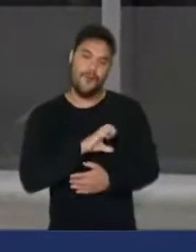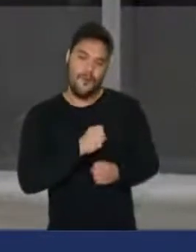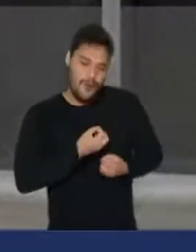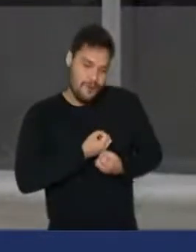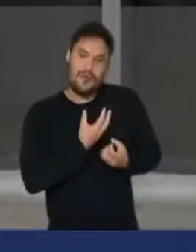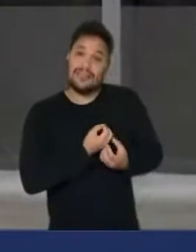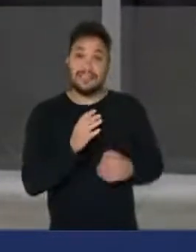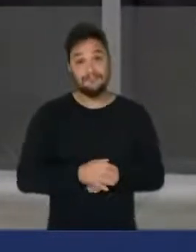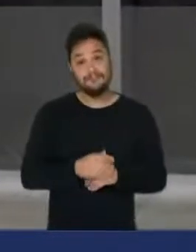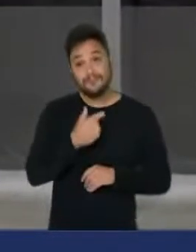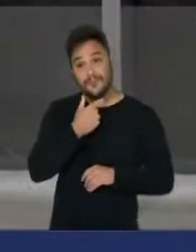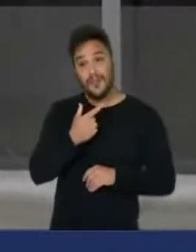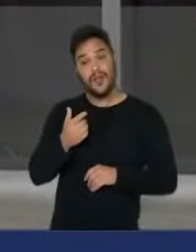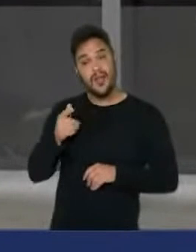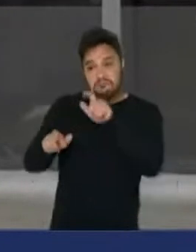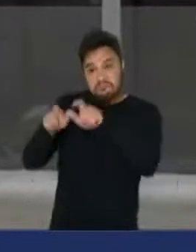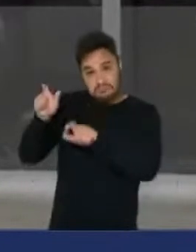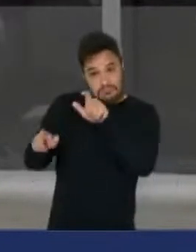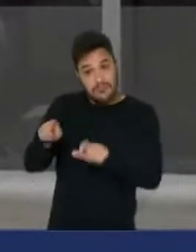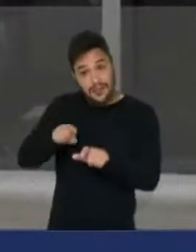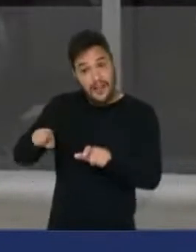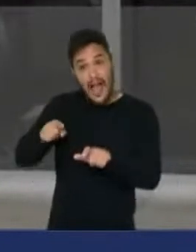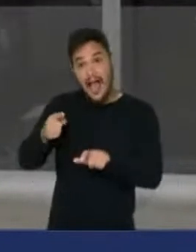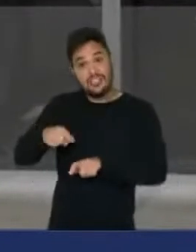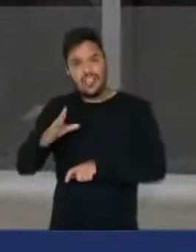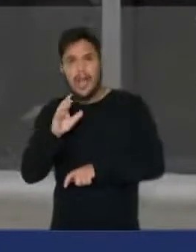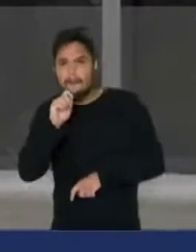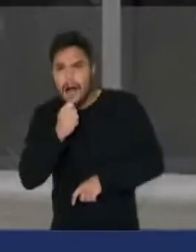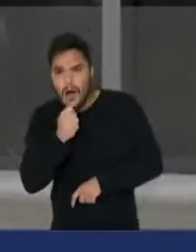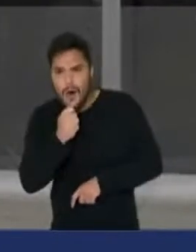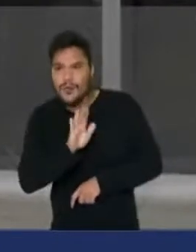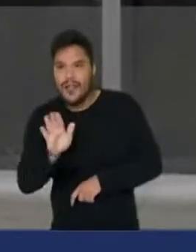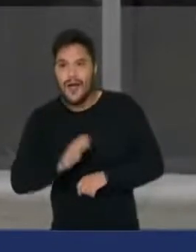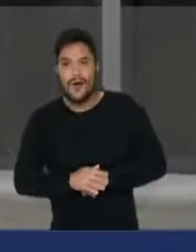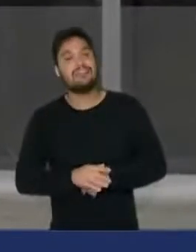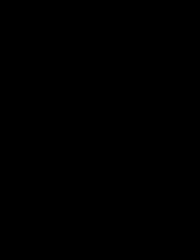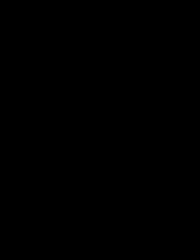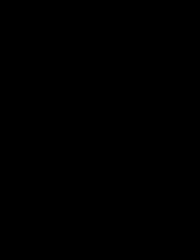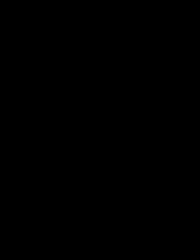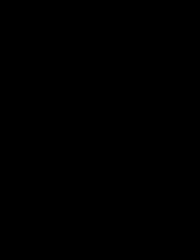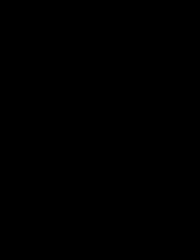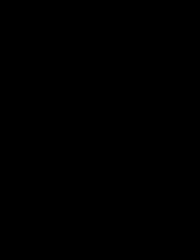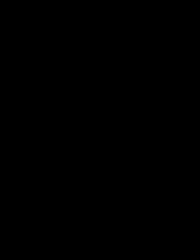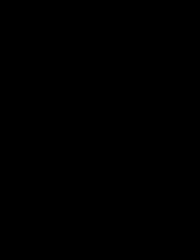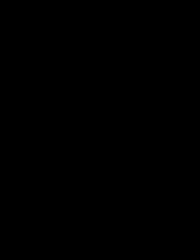porque como diziam nossos camaradas, nós não queremos só o pão, nós também queremos a poesia.